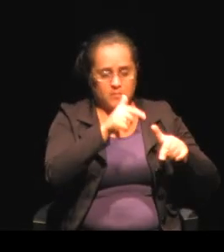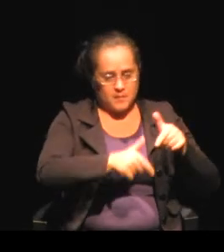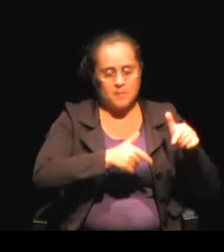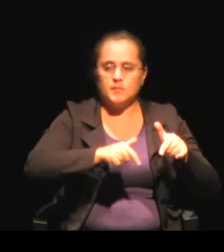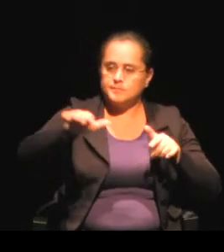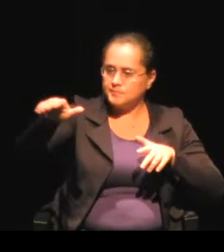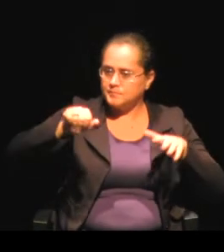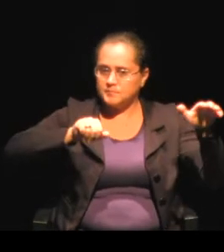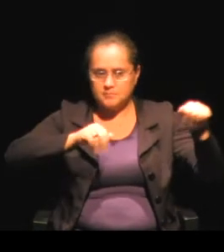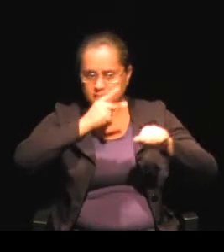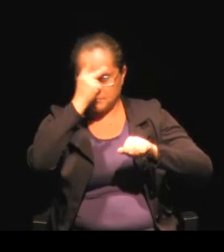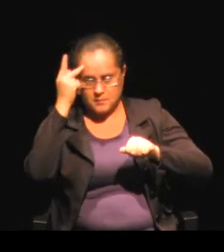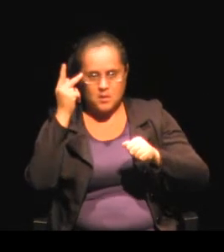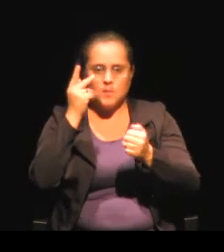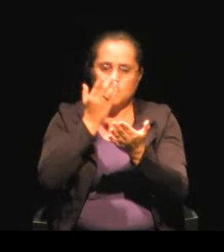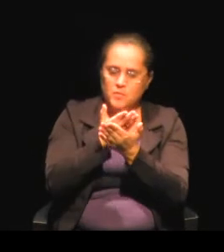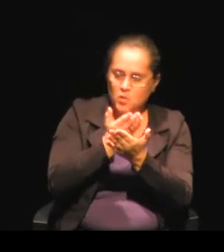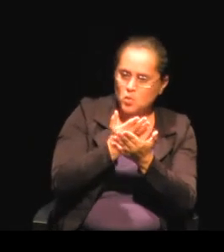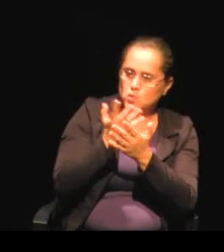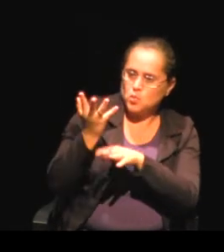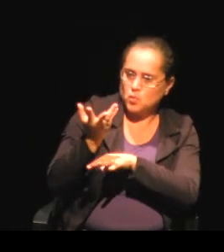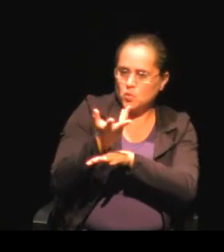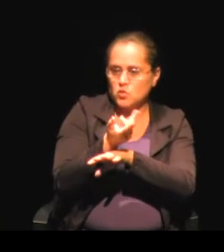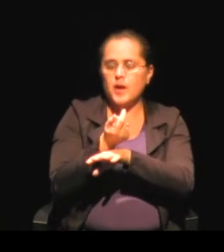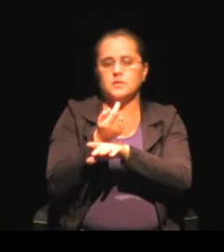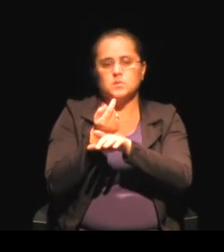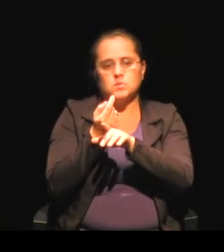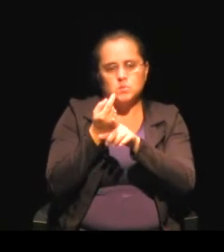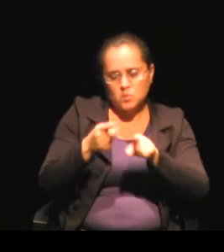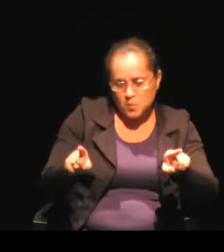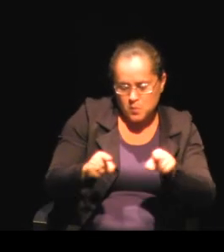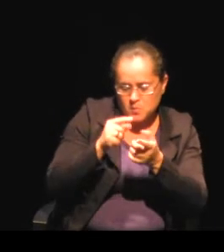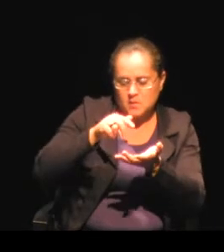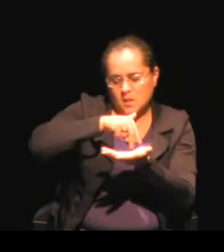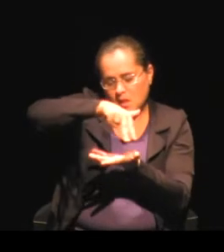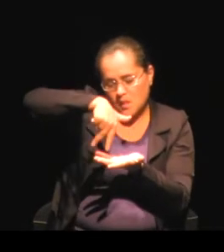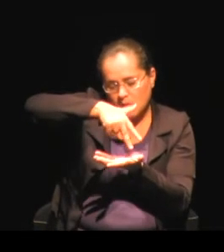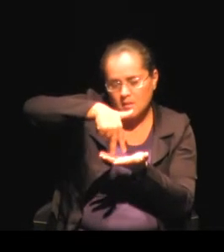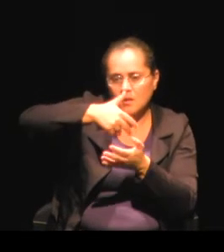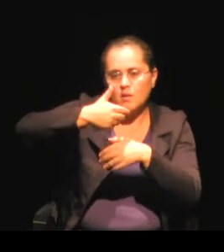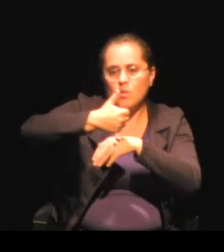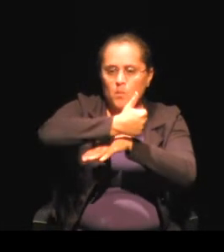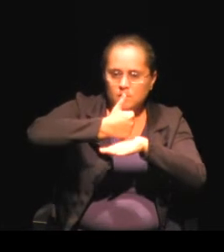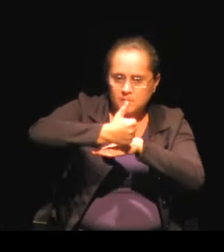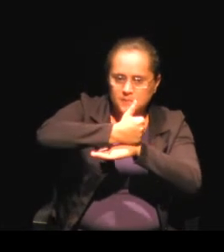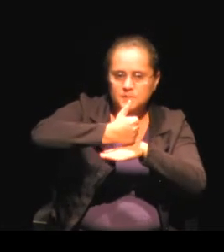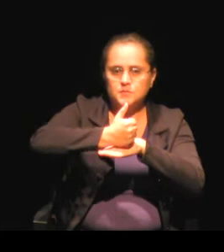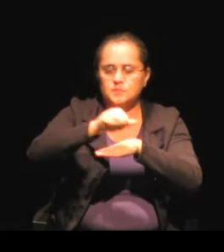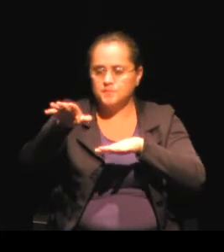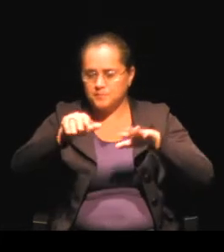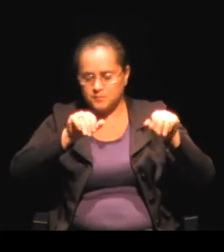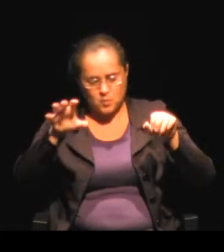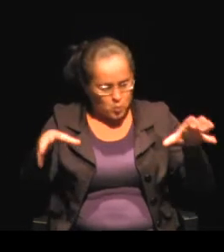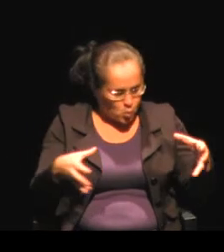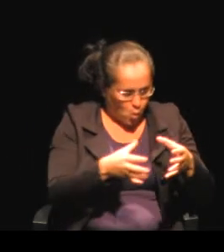da encomenda do trabalho, já era reunir pessoas que nunca se reuniram, estudantes das artes, da música e da dança, com